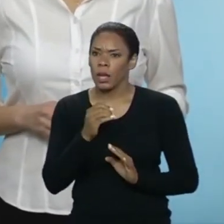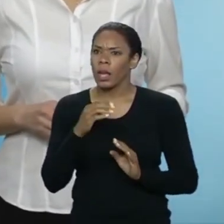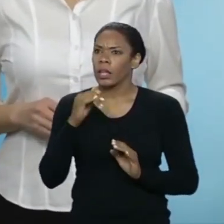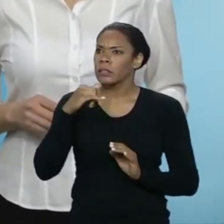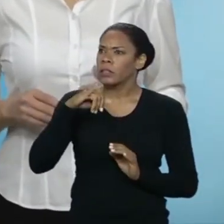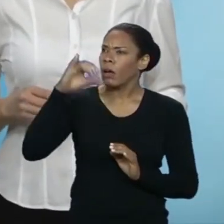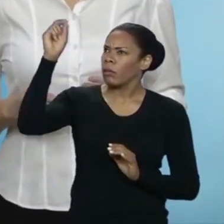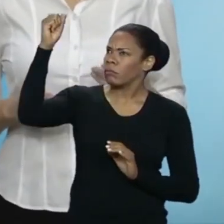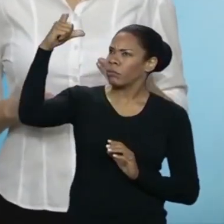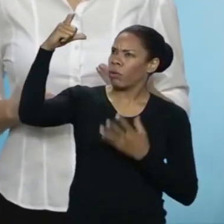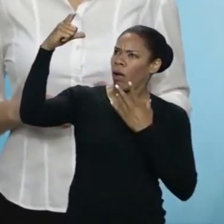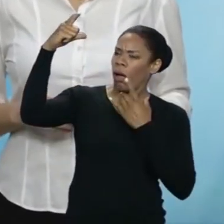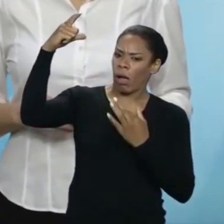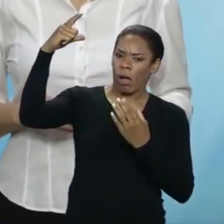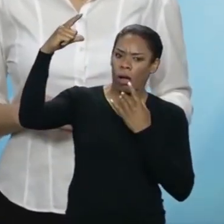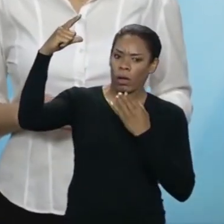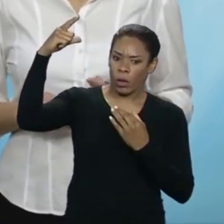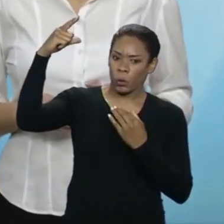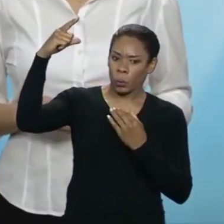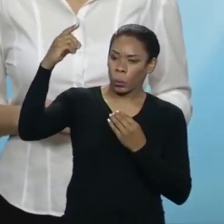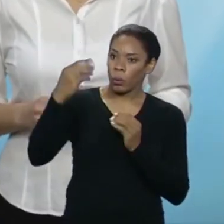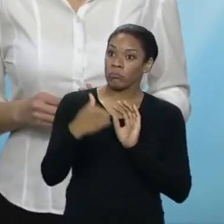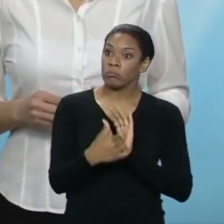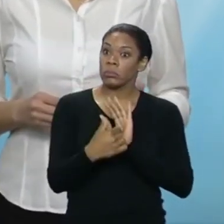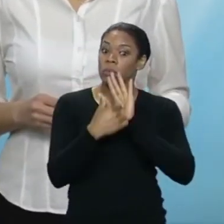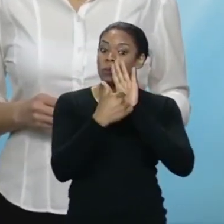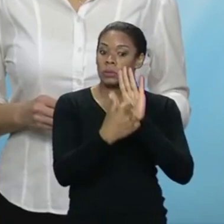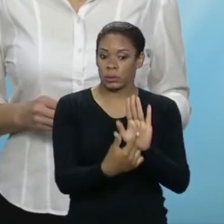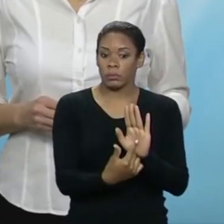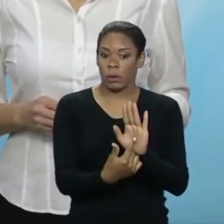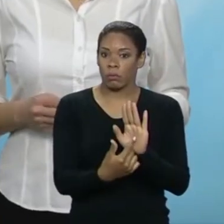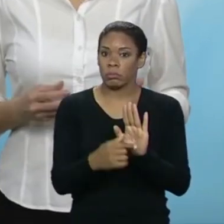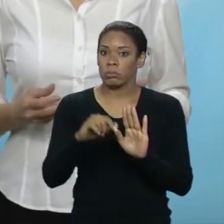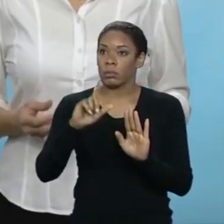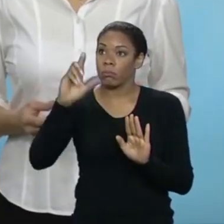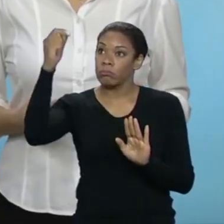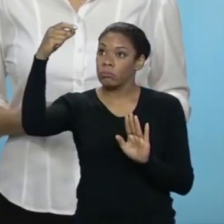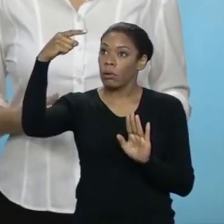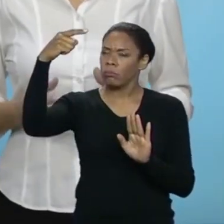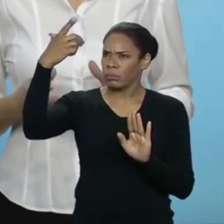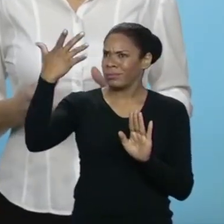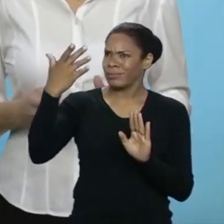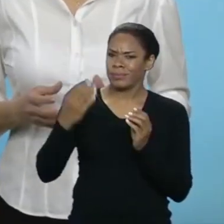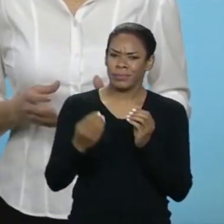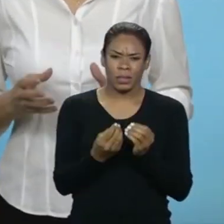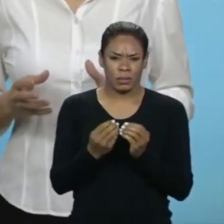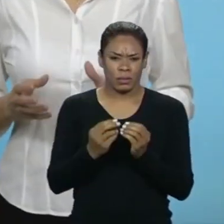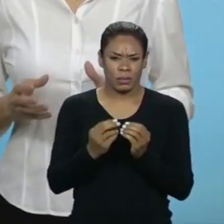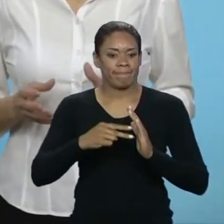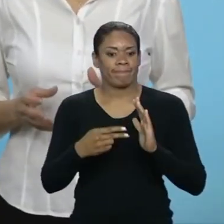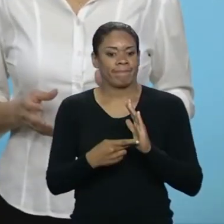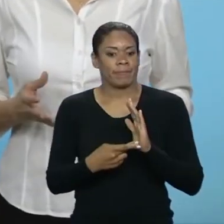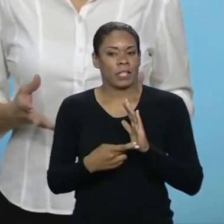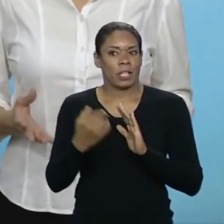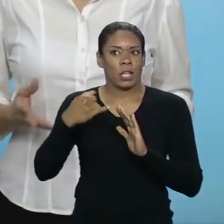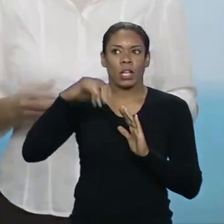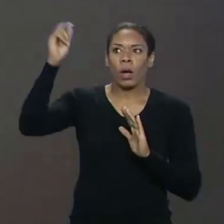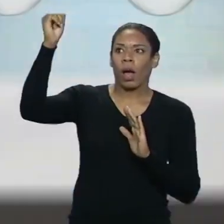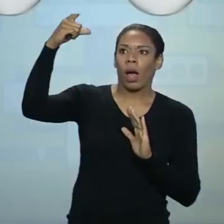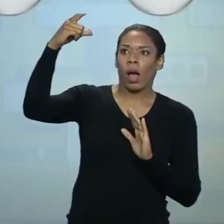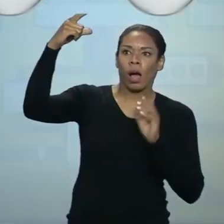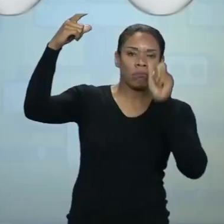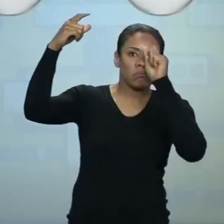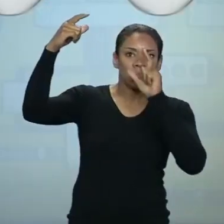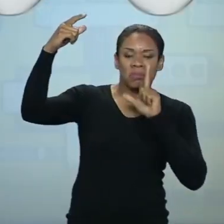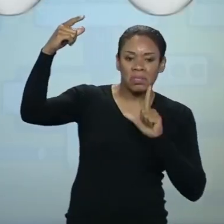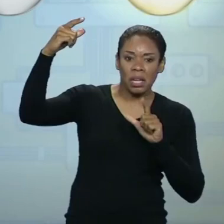de cor se refere à cor aparente emitida por determinada lâmpada, ou seja, expressa a aparência de cor da luz.